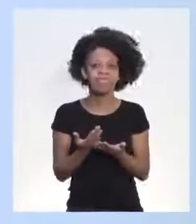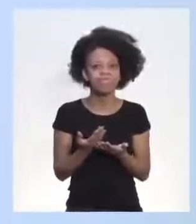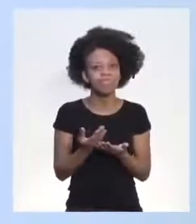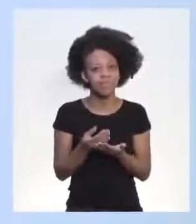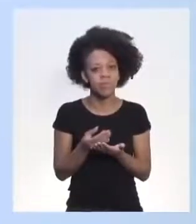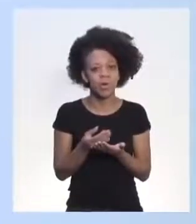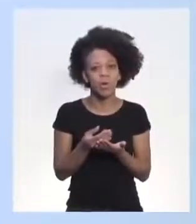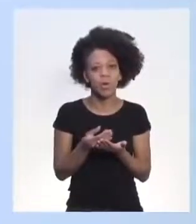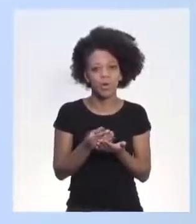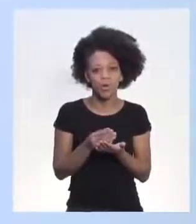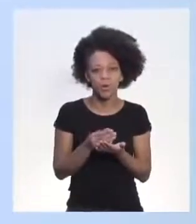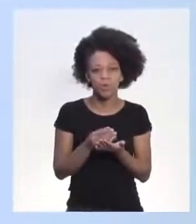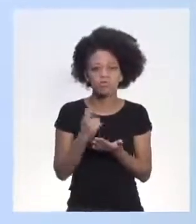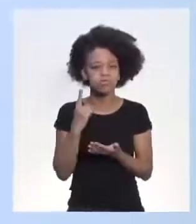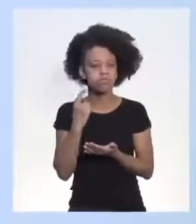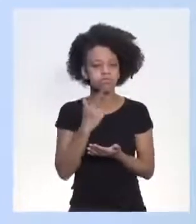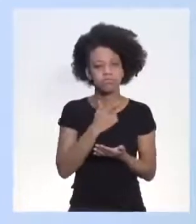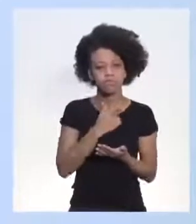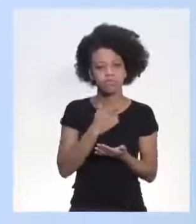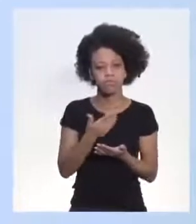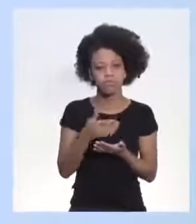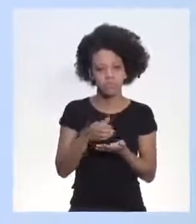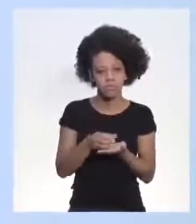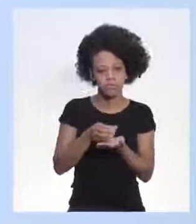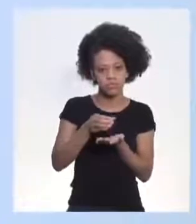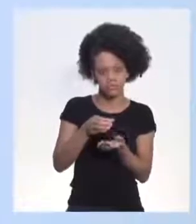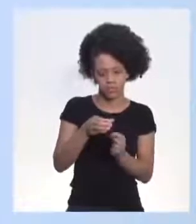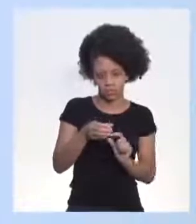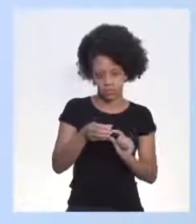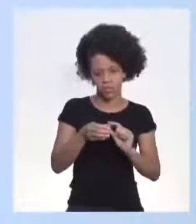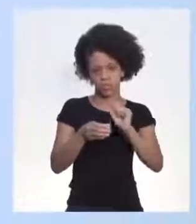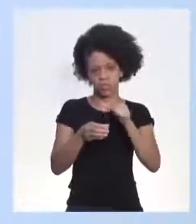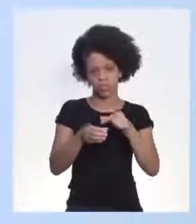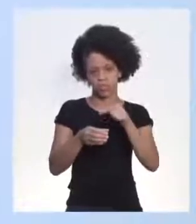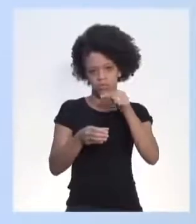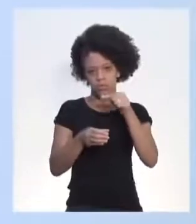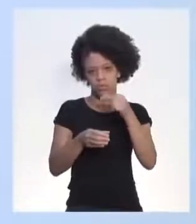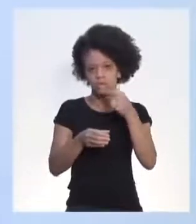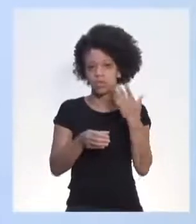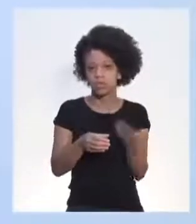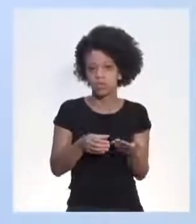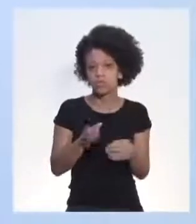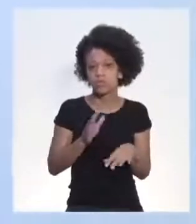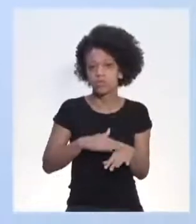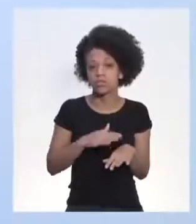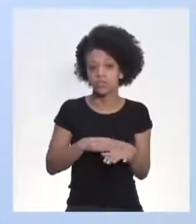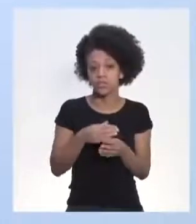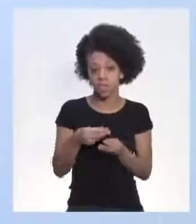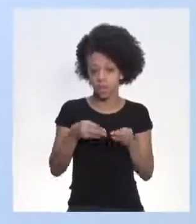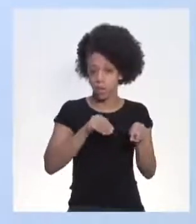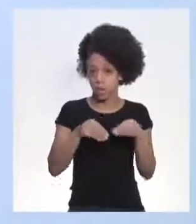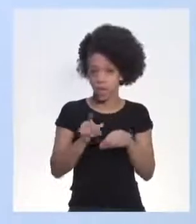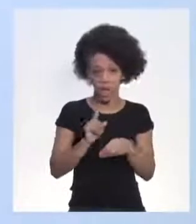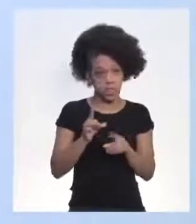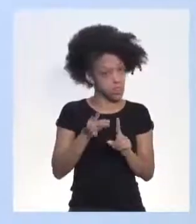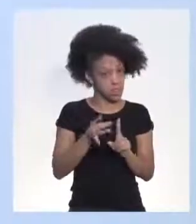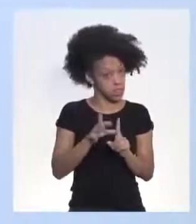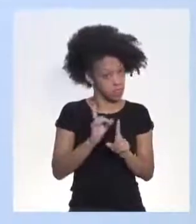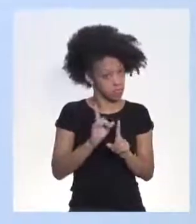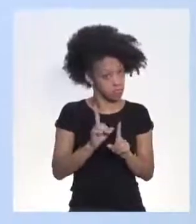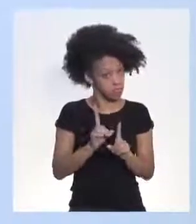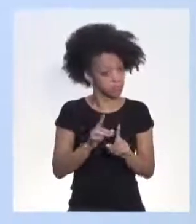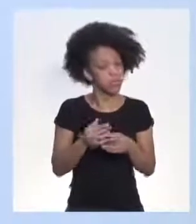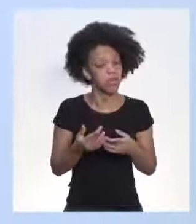um perfume aqui dentro, aí ele fica para fora? Sim, sim. Então, o que eu fiz? Eu peguei esse frasco, isso aqui é plástico, tá? Não é vidro.